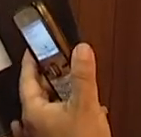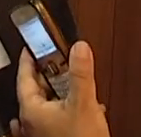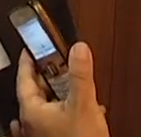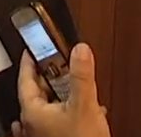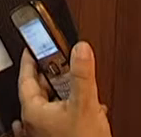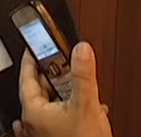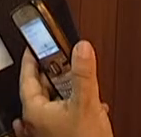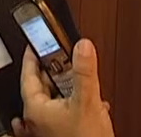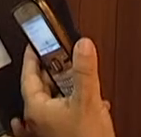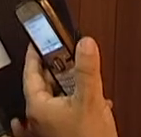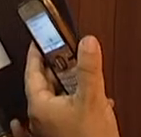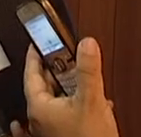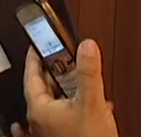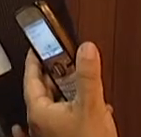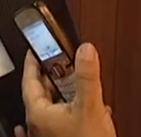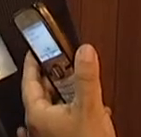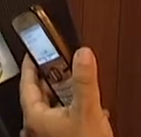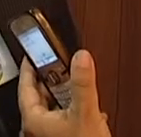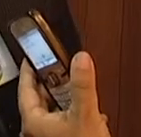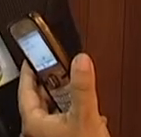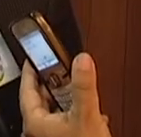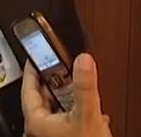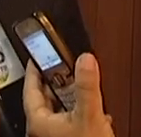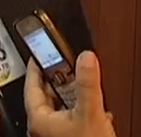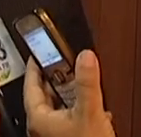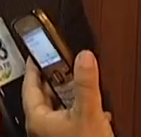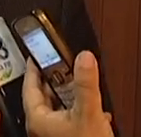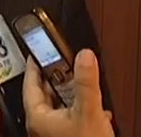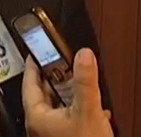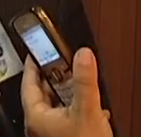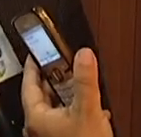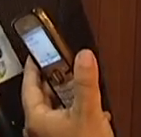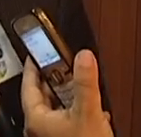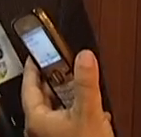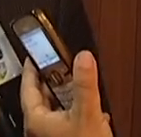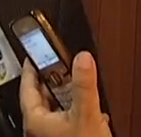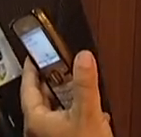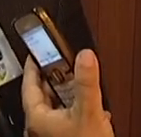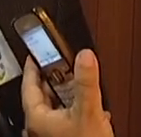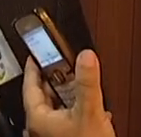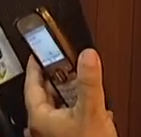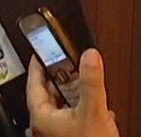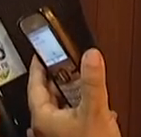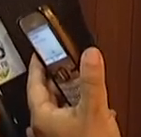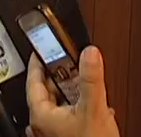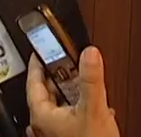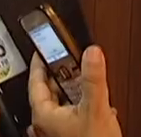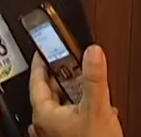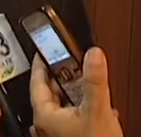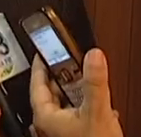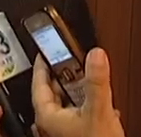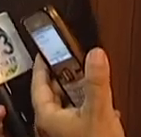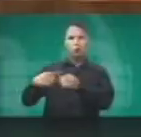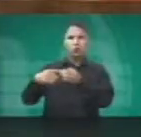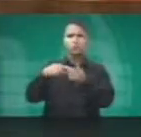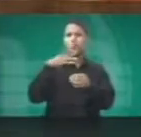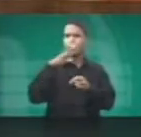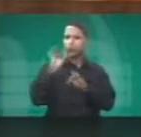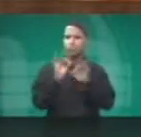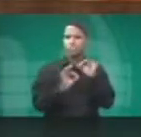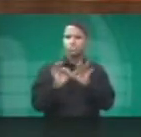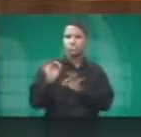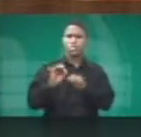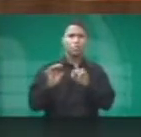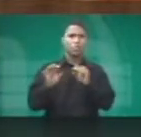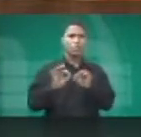de cabeça erguida, mostrando a situação que já chegou a um limite e a conta chegou agora. Essa conta chegou e ela é impagável. Depois